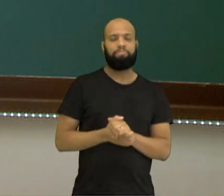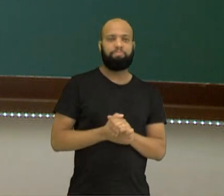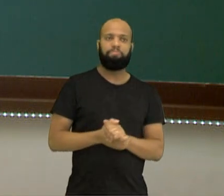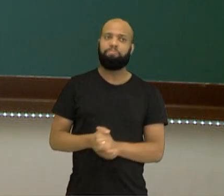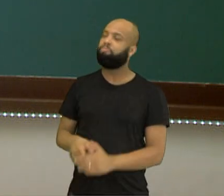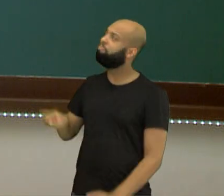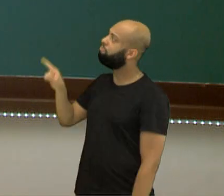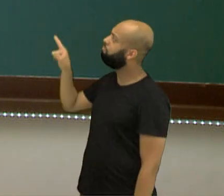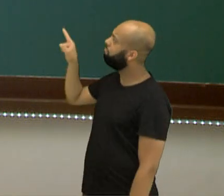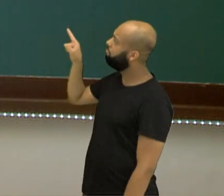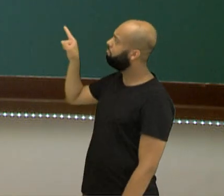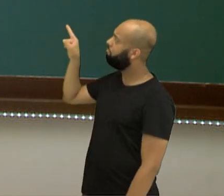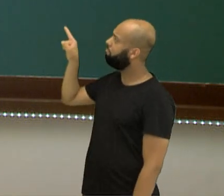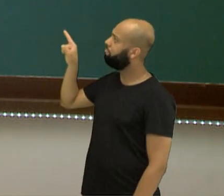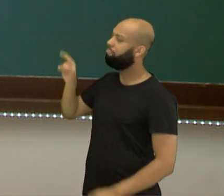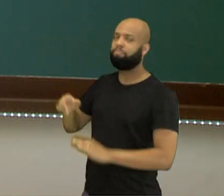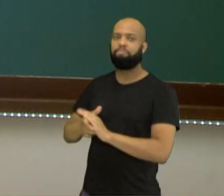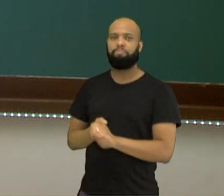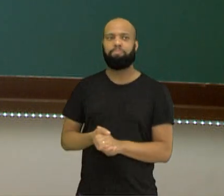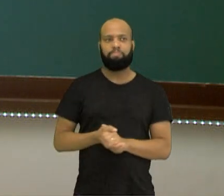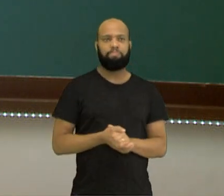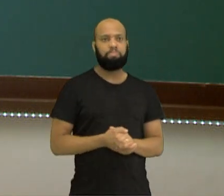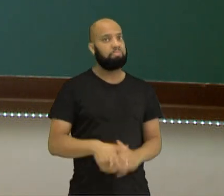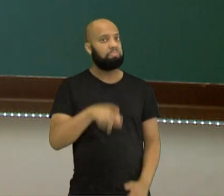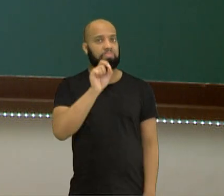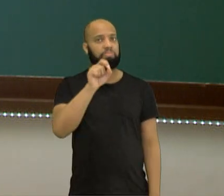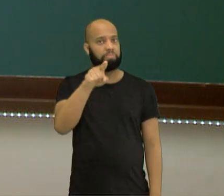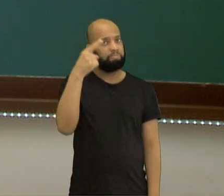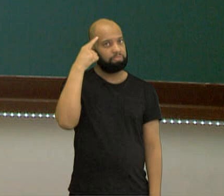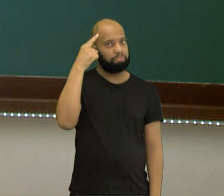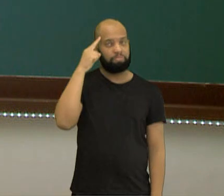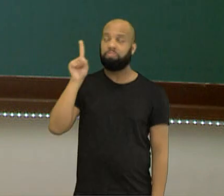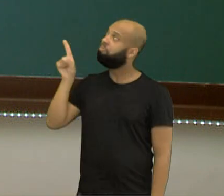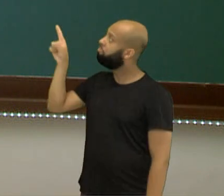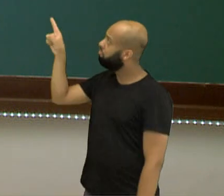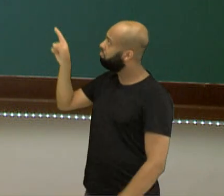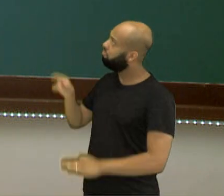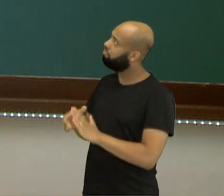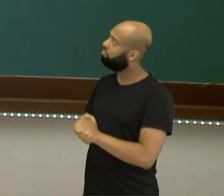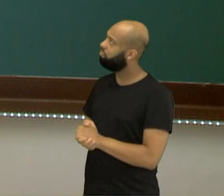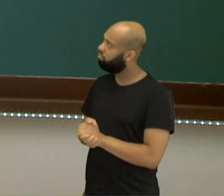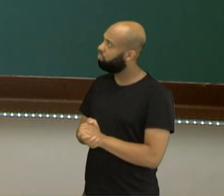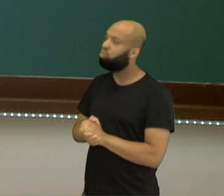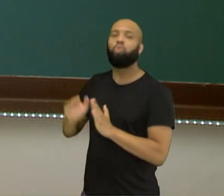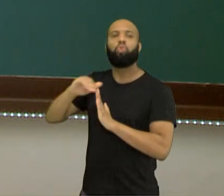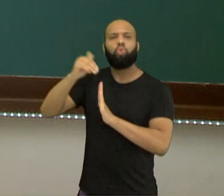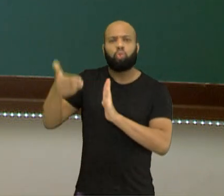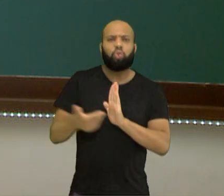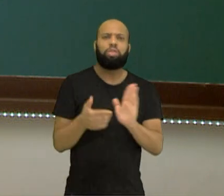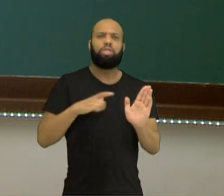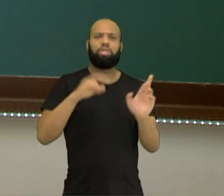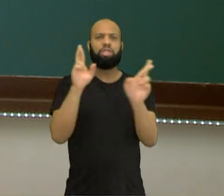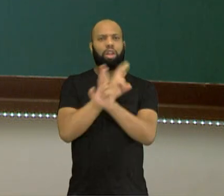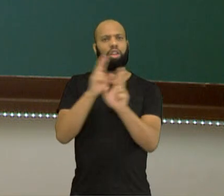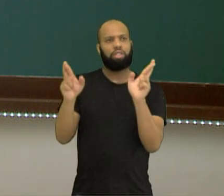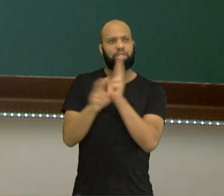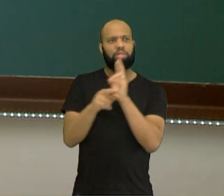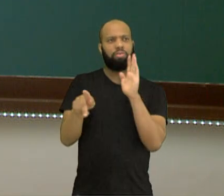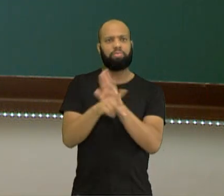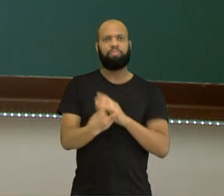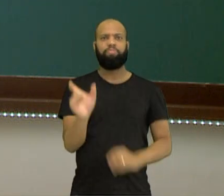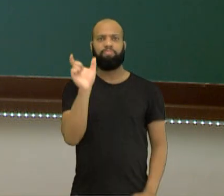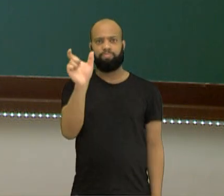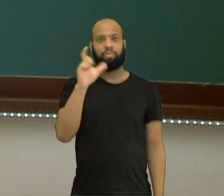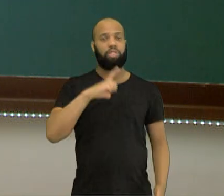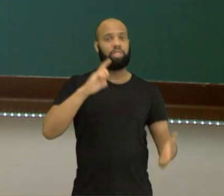solidariedade, o que te vem à mente? Pense, tudo que vem à mente em relação à solidariedade. Olha só, aqui